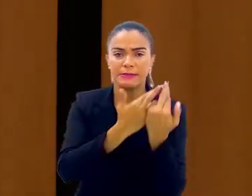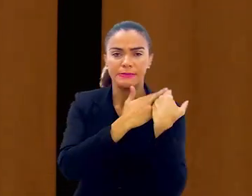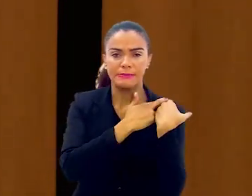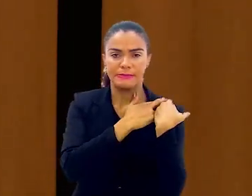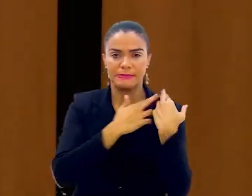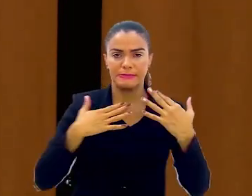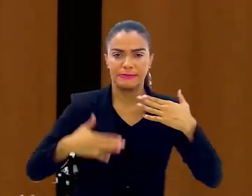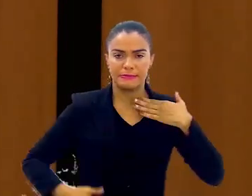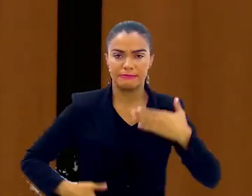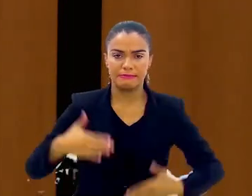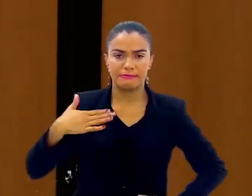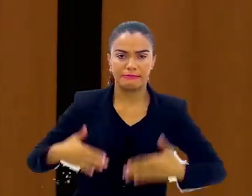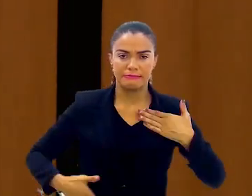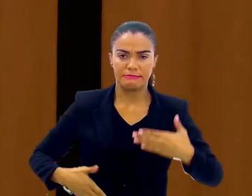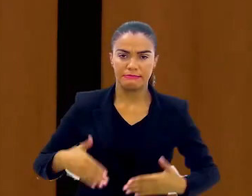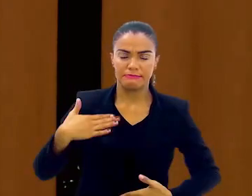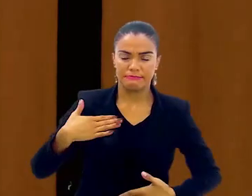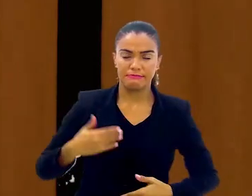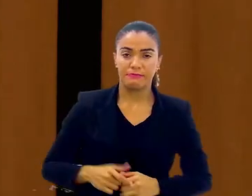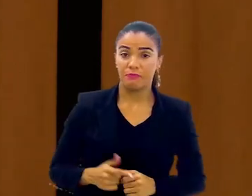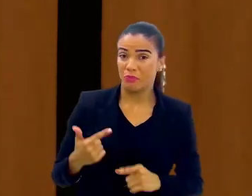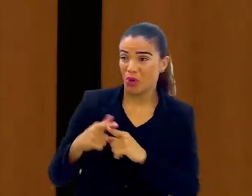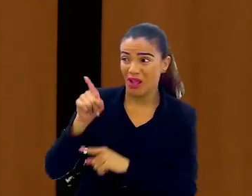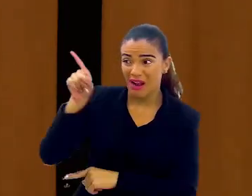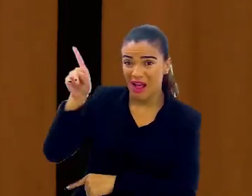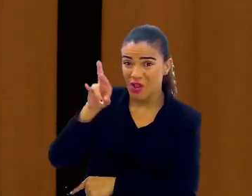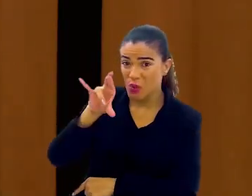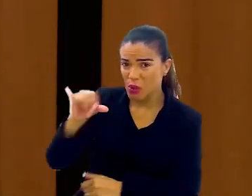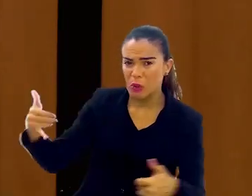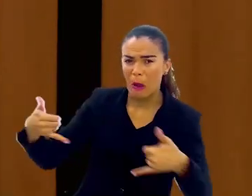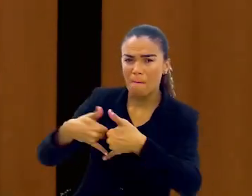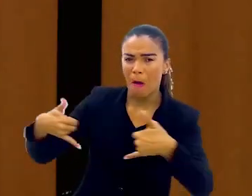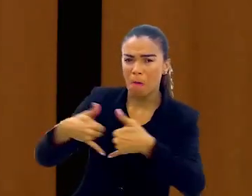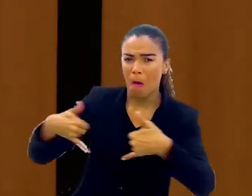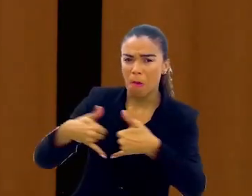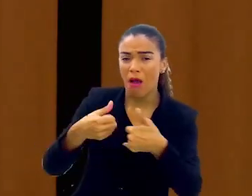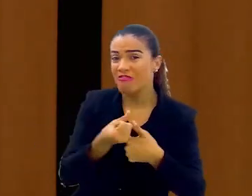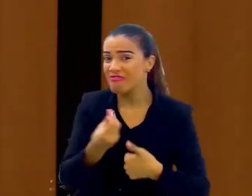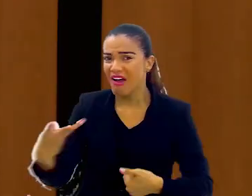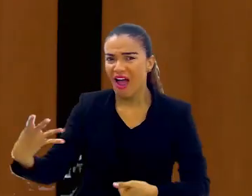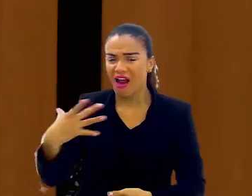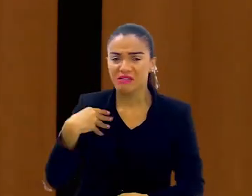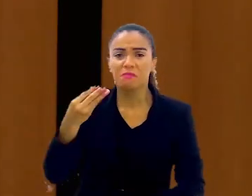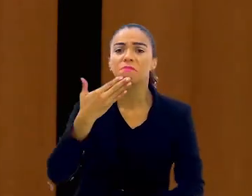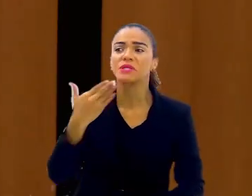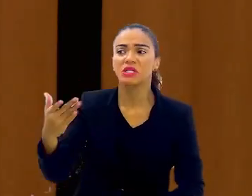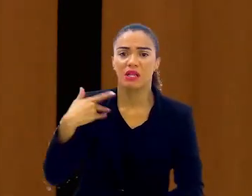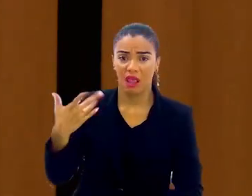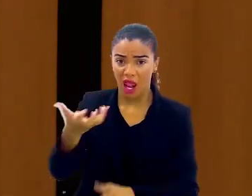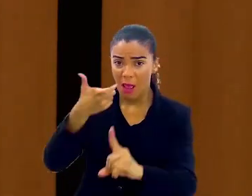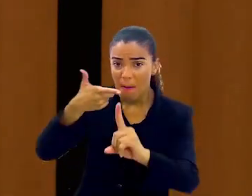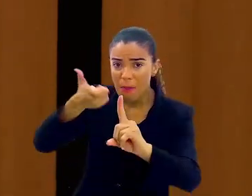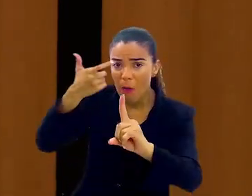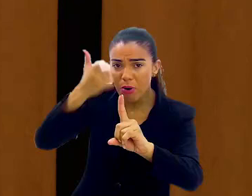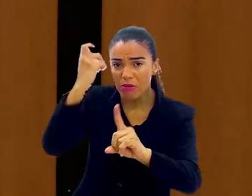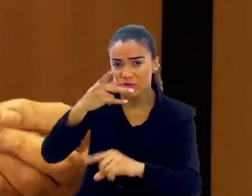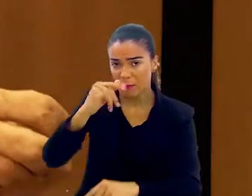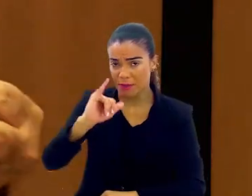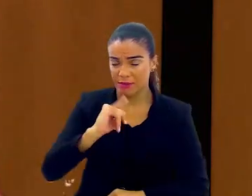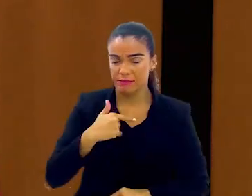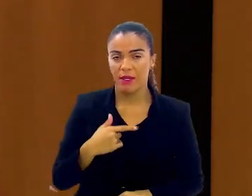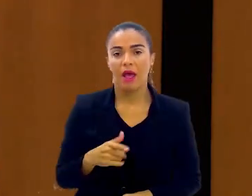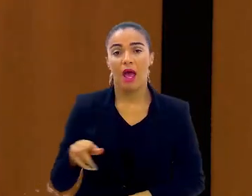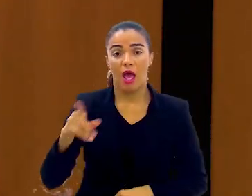me responsabilizo pela integridade física dele. Porque lá do Rio de Janeiro já ligaram para cá várias vezes pedindo para mandar ele para lá e querem matar o seu pai.